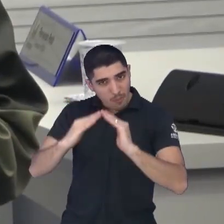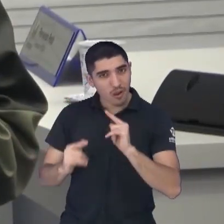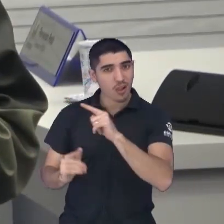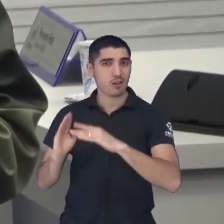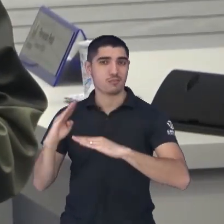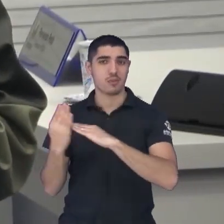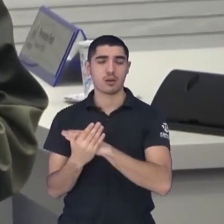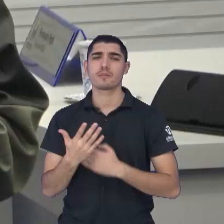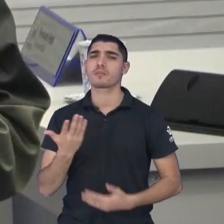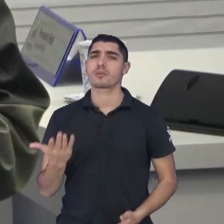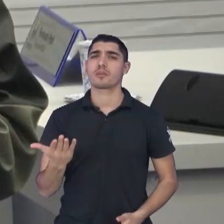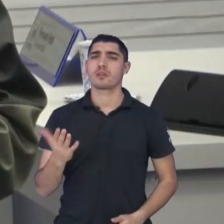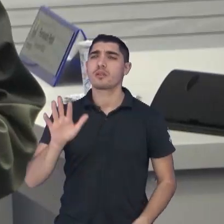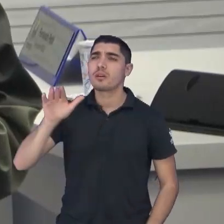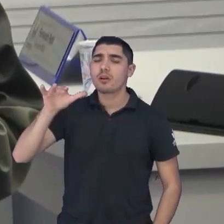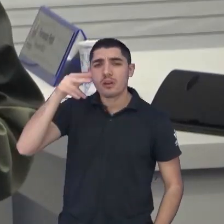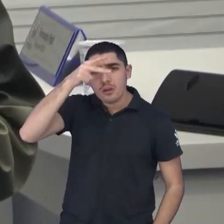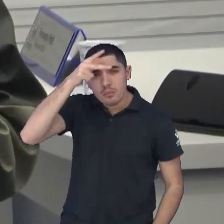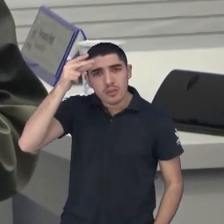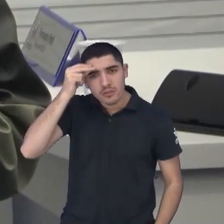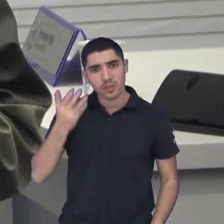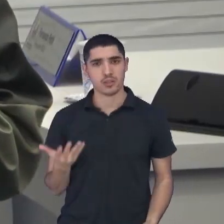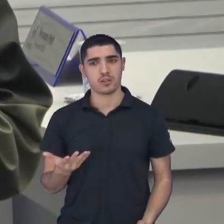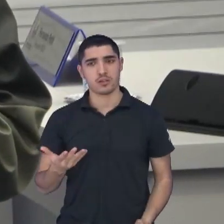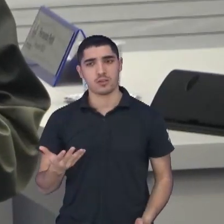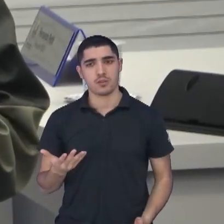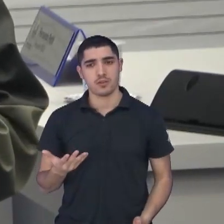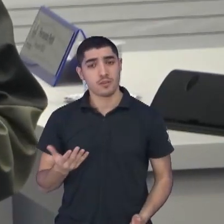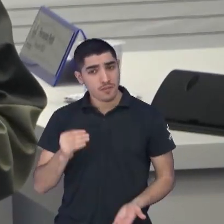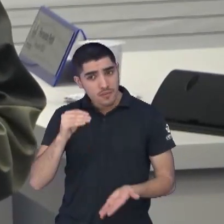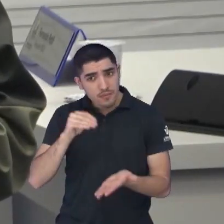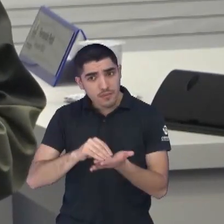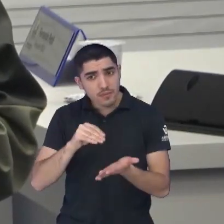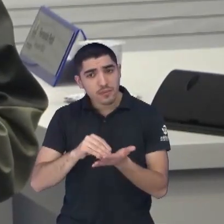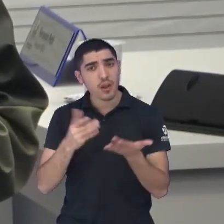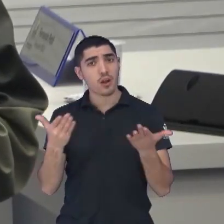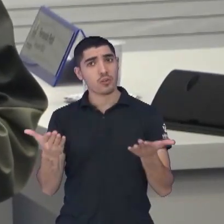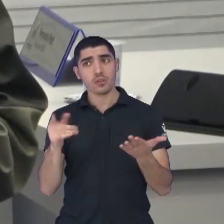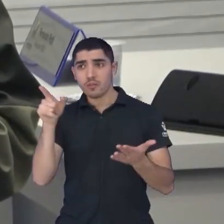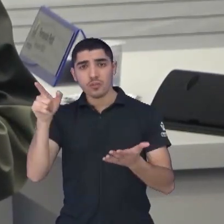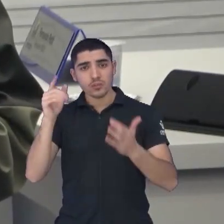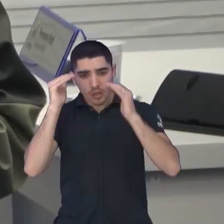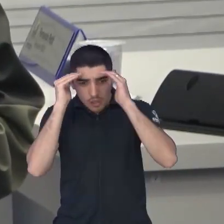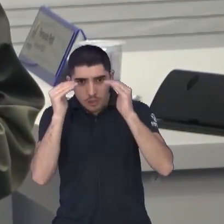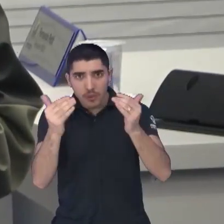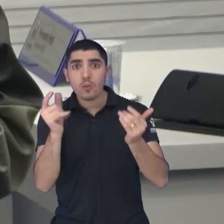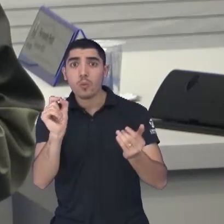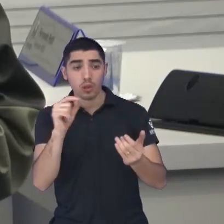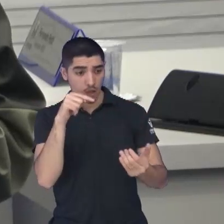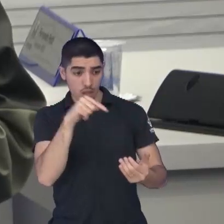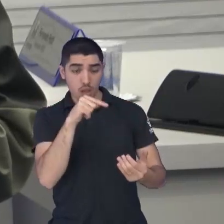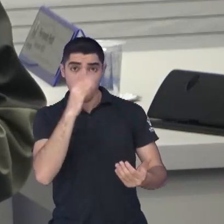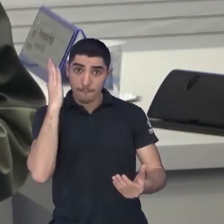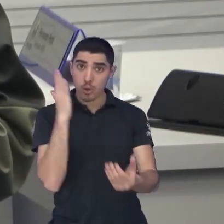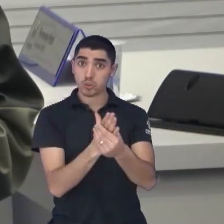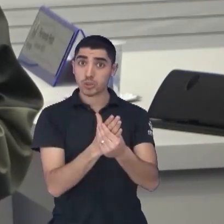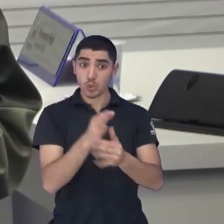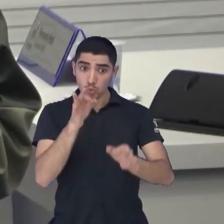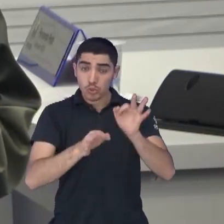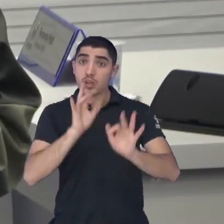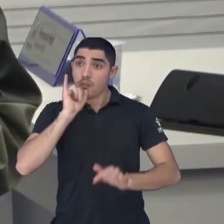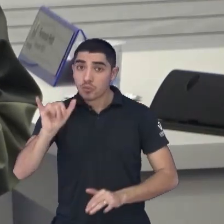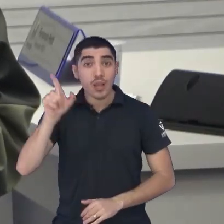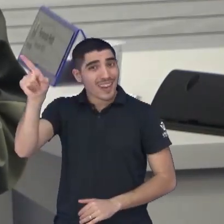senhor prefeito, o senhor está descumprindo uma decisão judicial que é para suspender as obras naquele